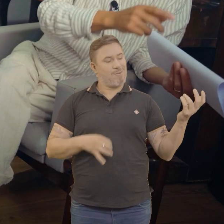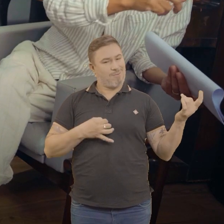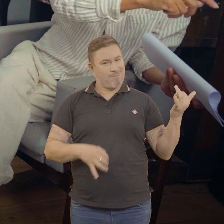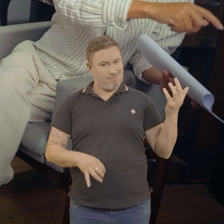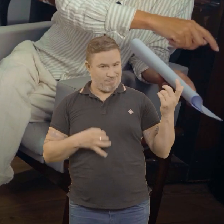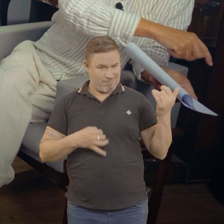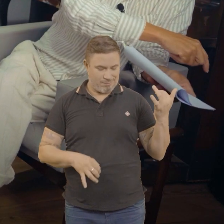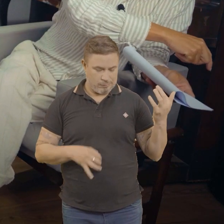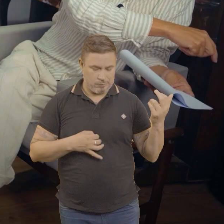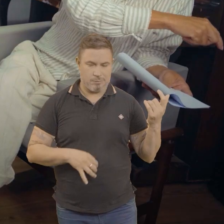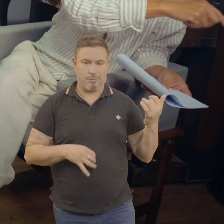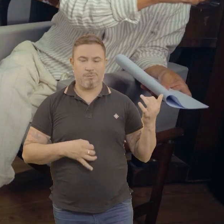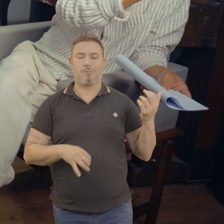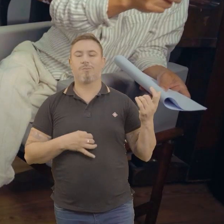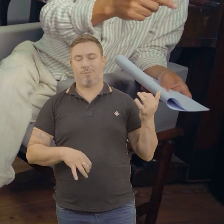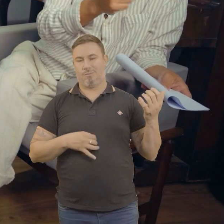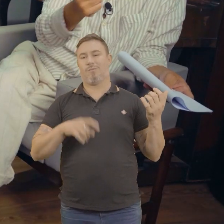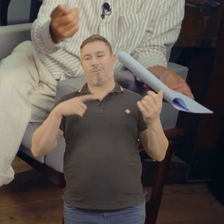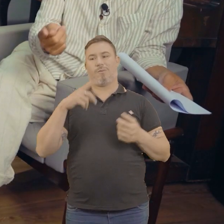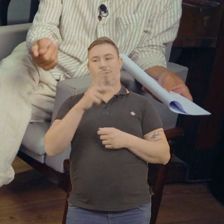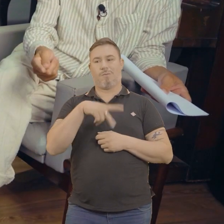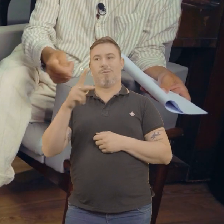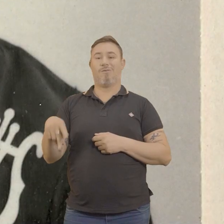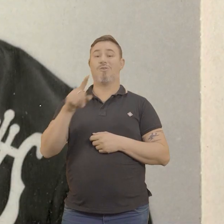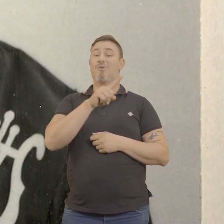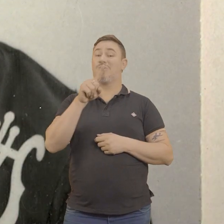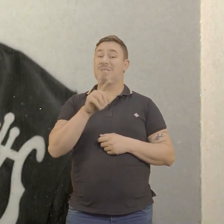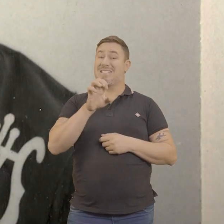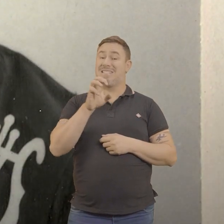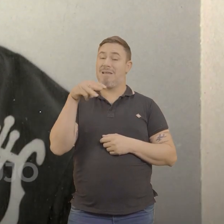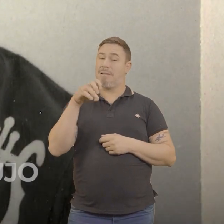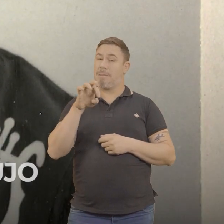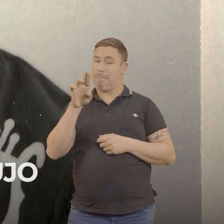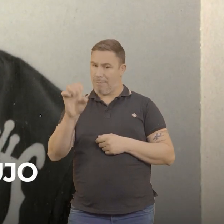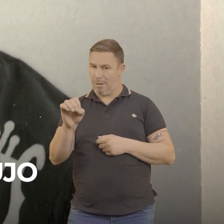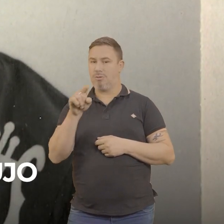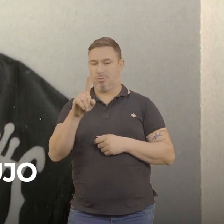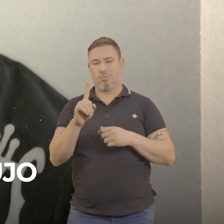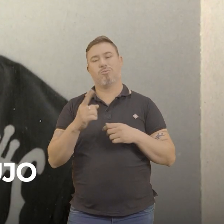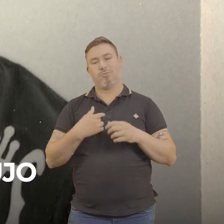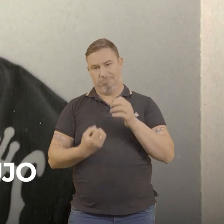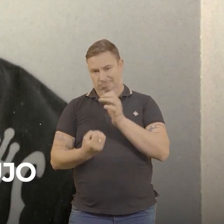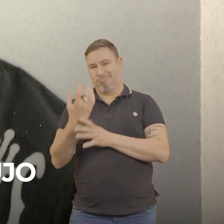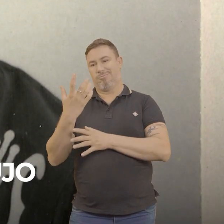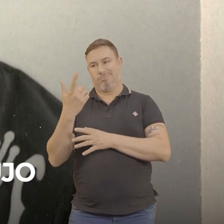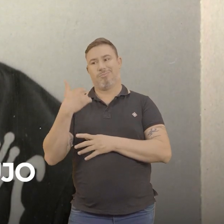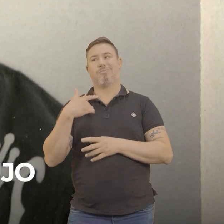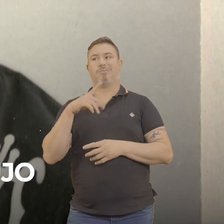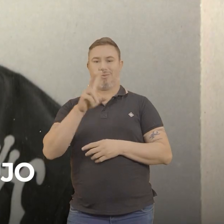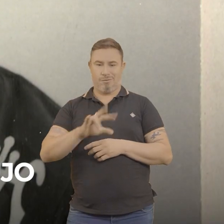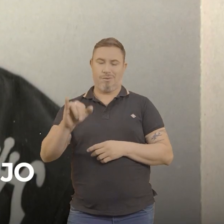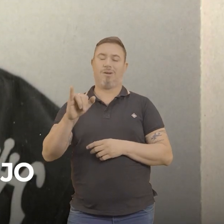né? Que veio com o professor Zé Mário e se institucionalizou como instrumento,